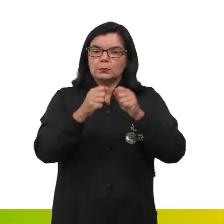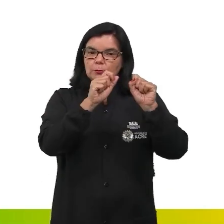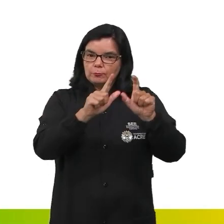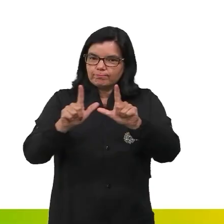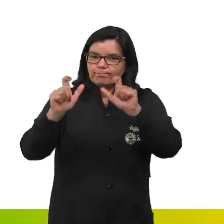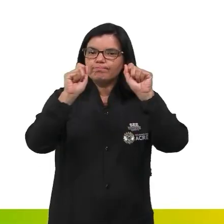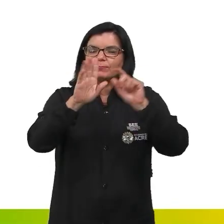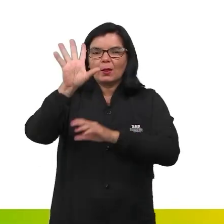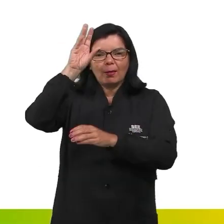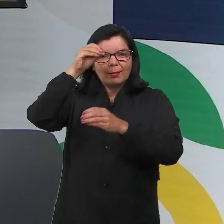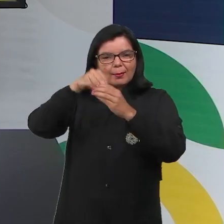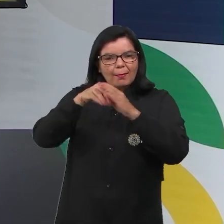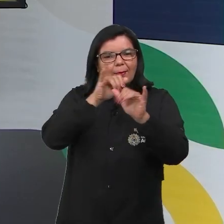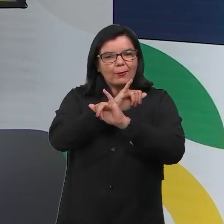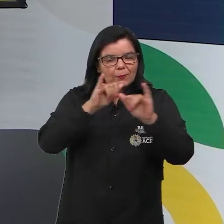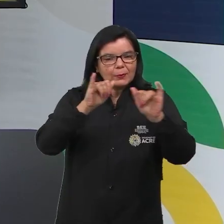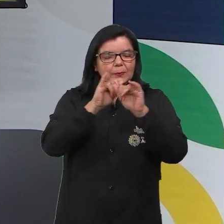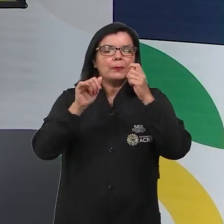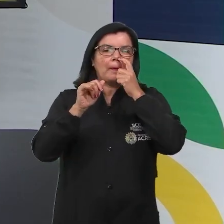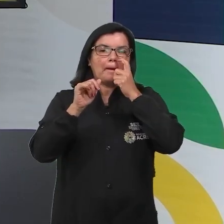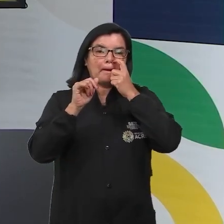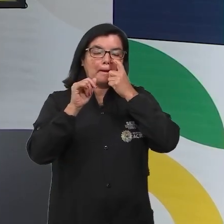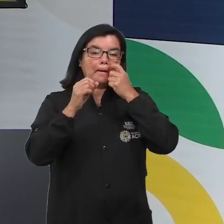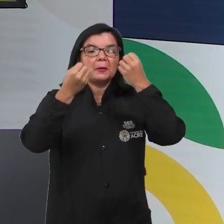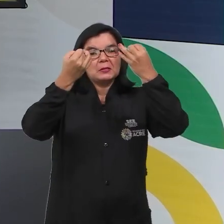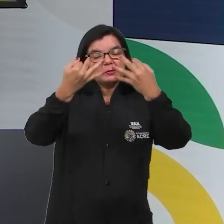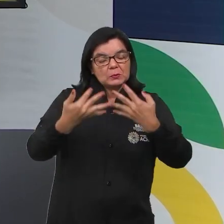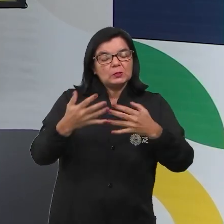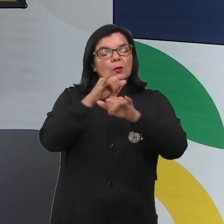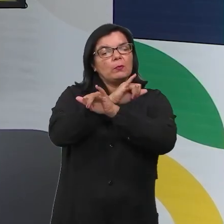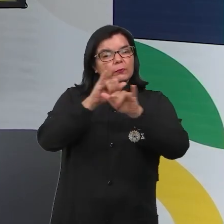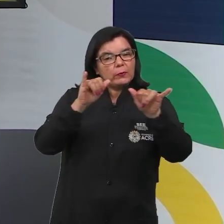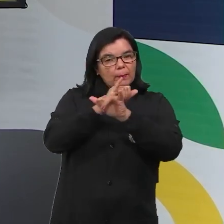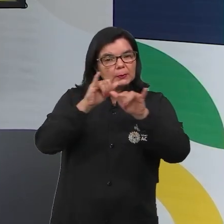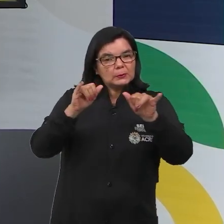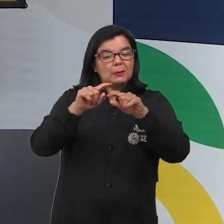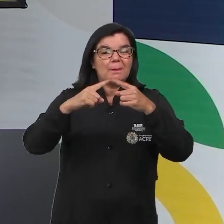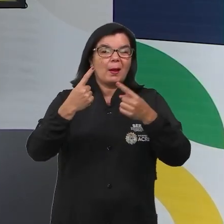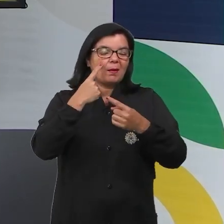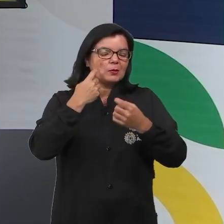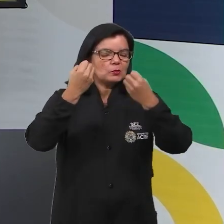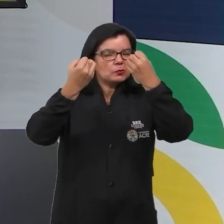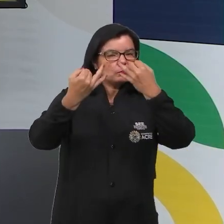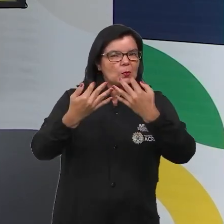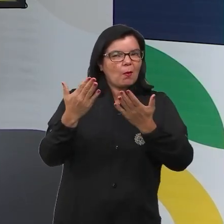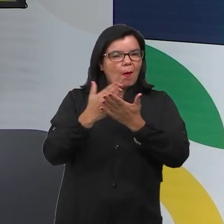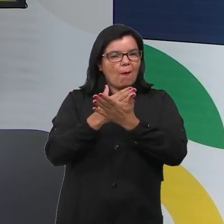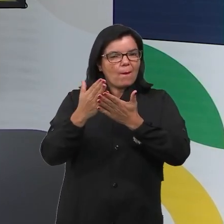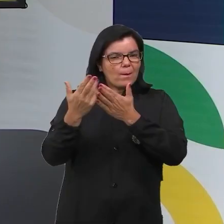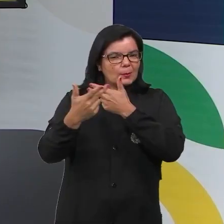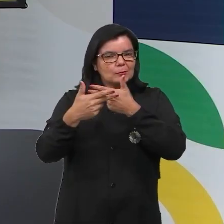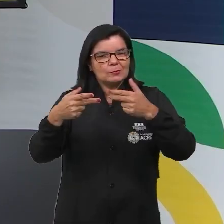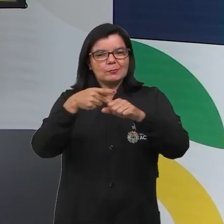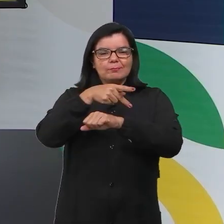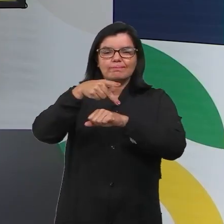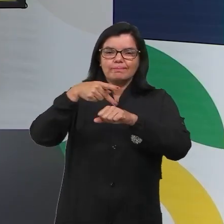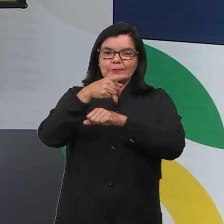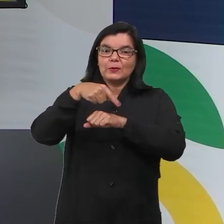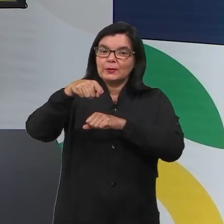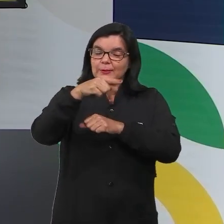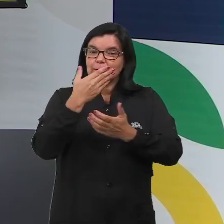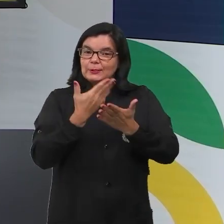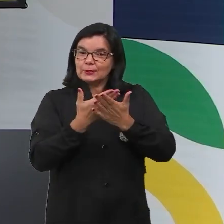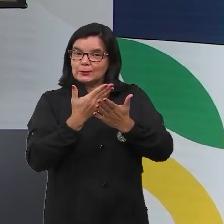que estava dentro daquelas informações, porque, como eu havia dito, são muitas informações. Então, a gente comentou alguns tópicos, falou de alguns países, eu falei, você